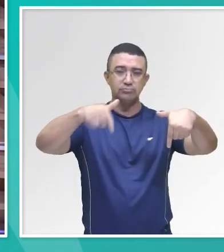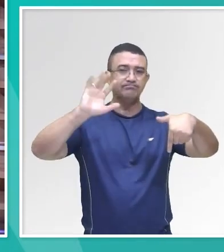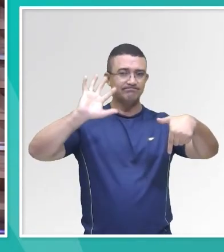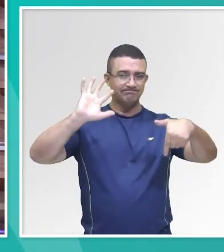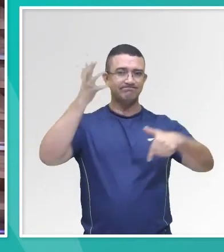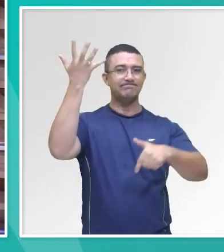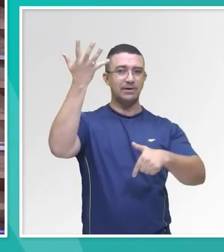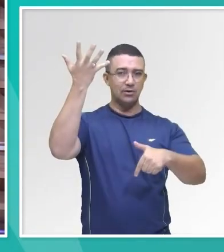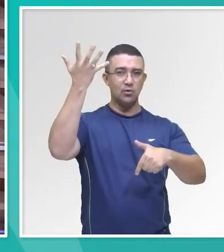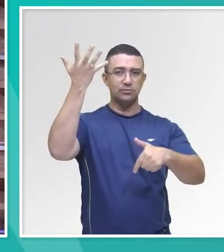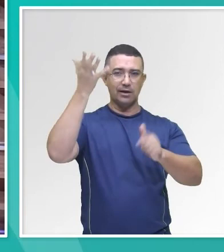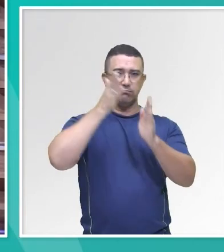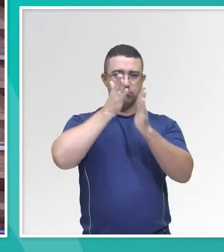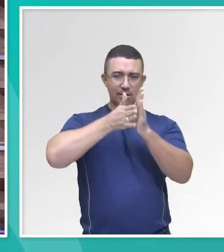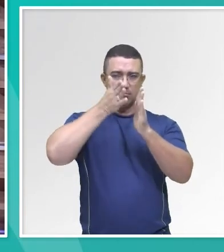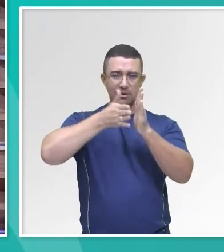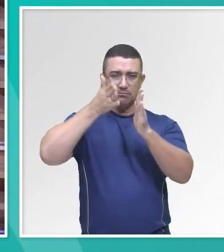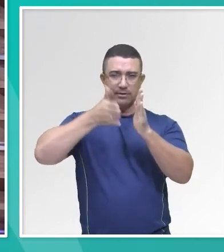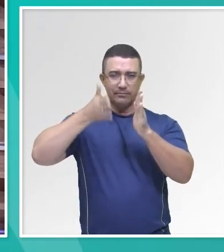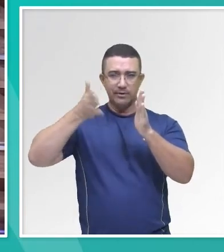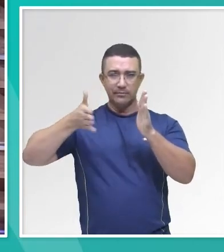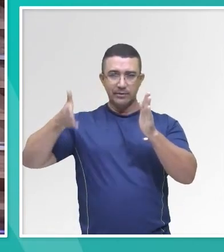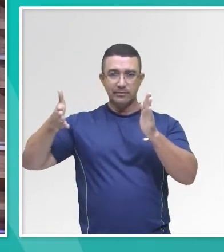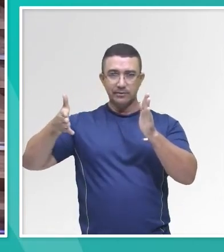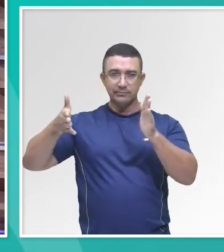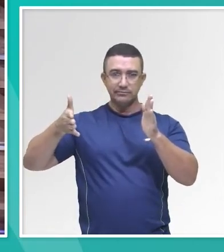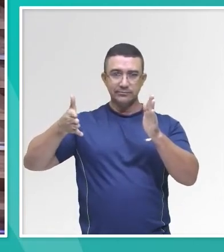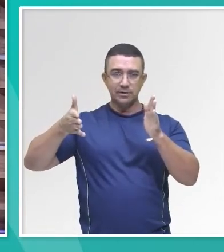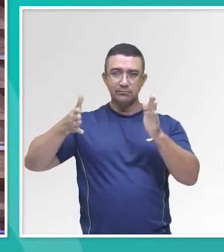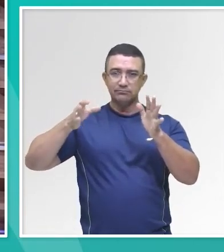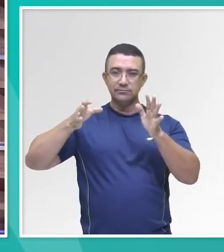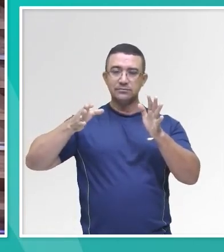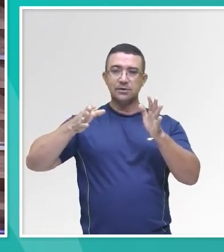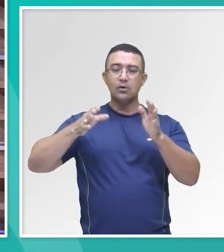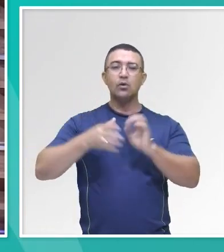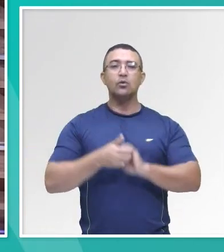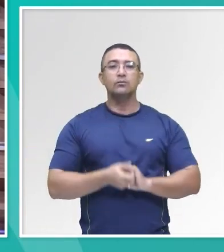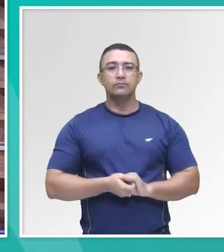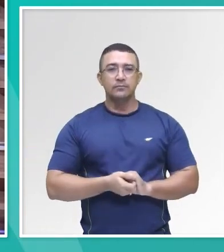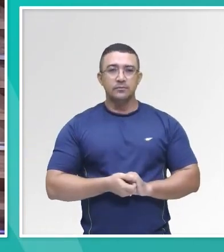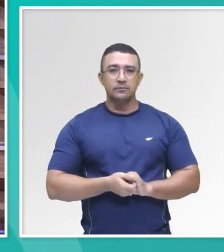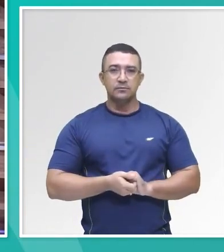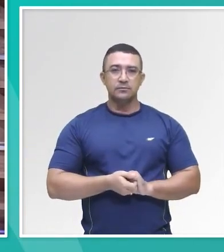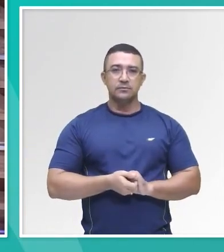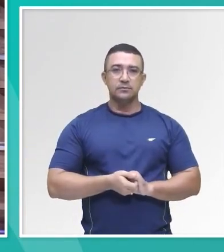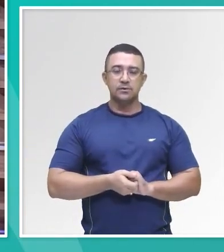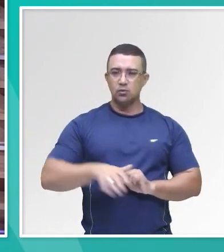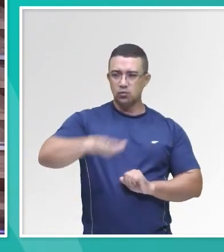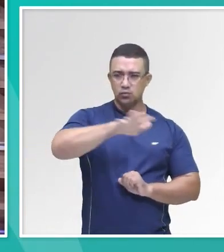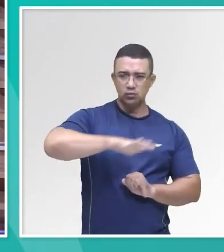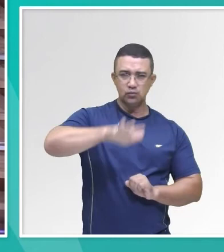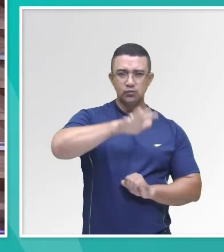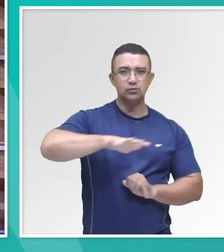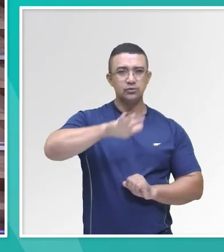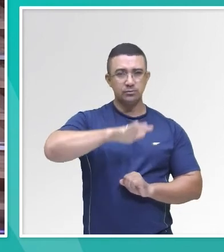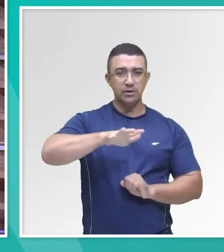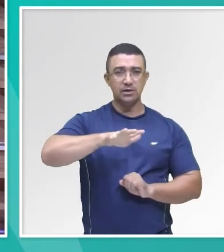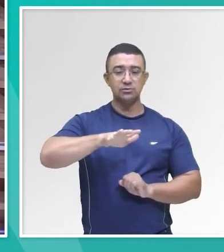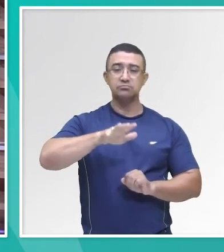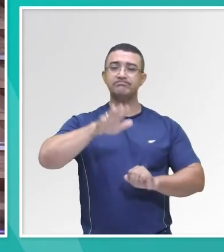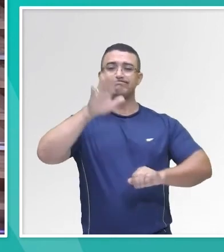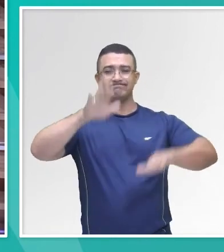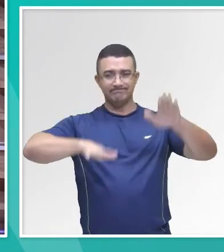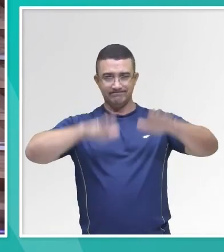ocorrem uma em cima da outra, prendendo o leitor, então o espaço ele vai depender